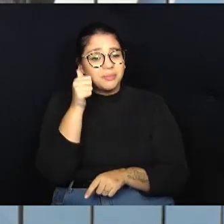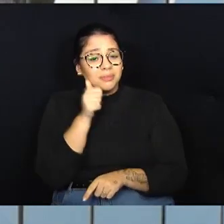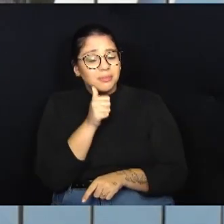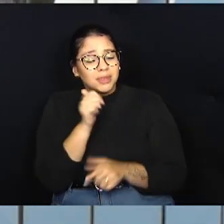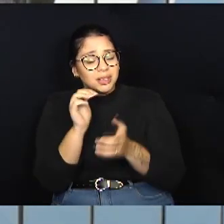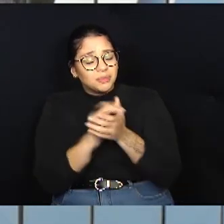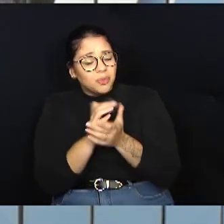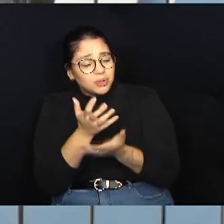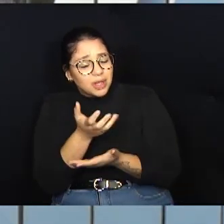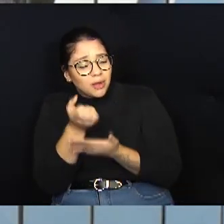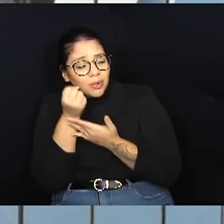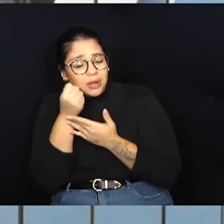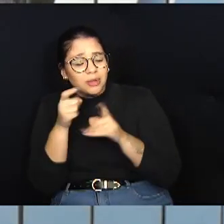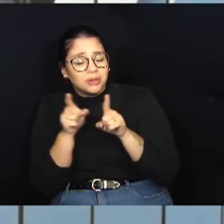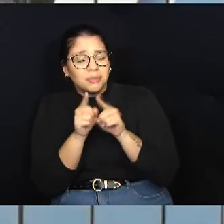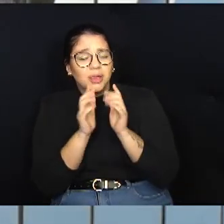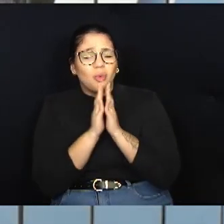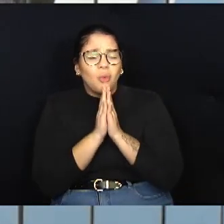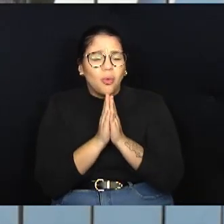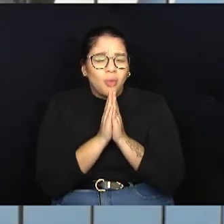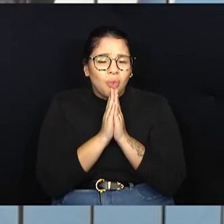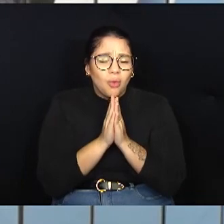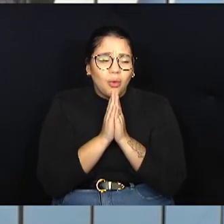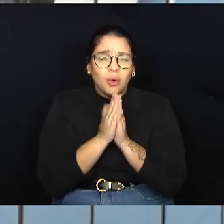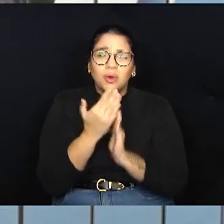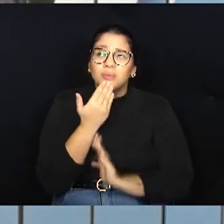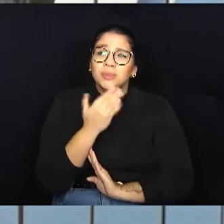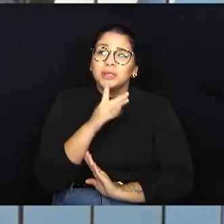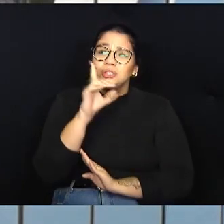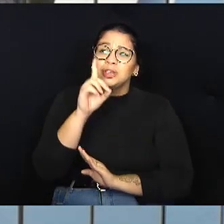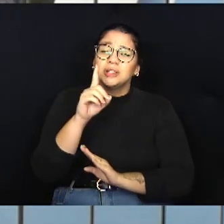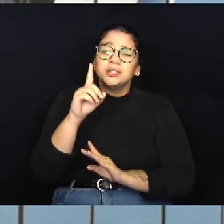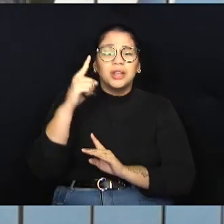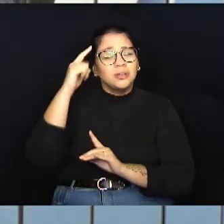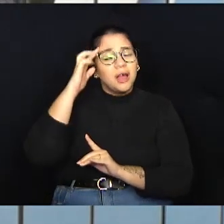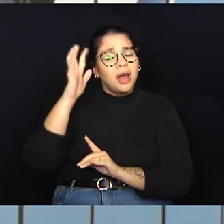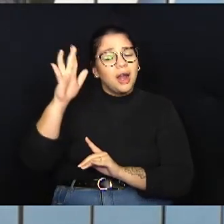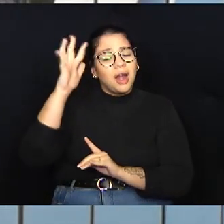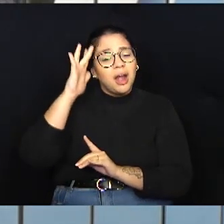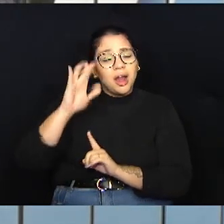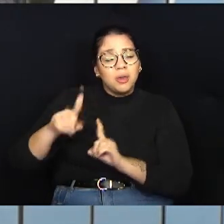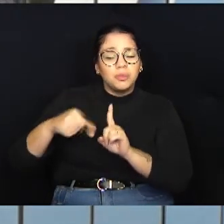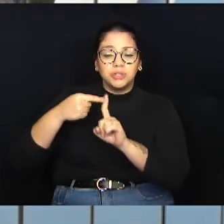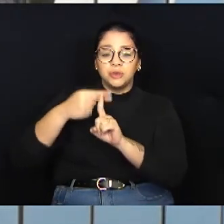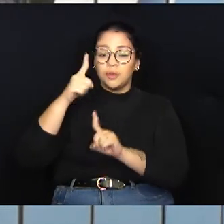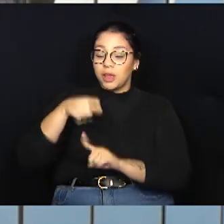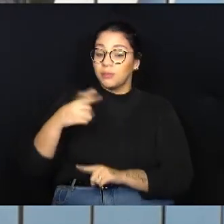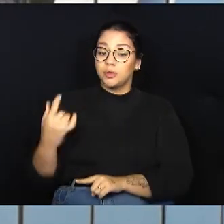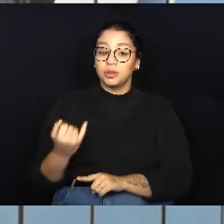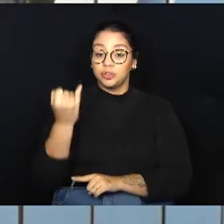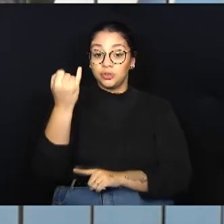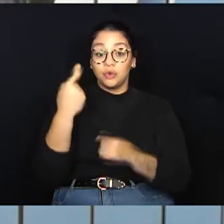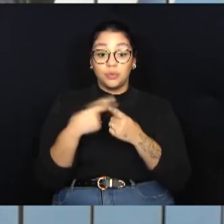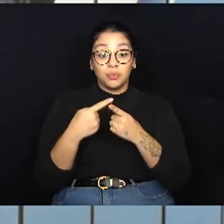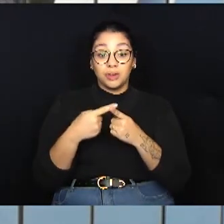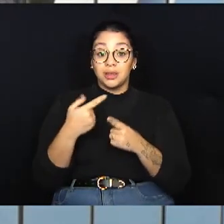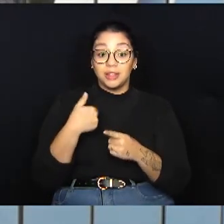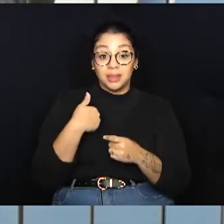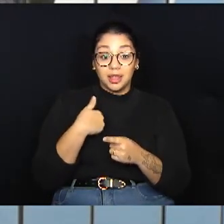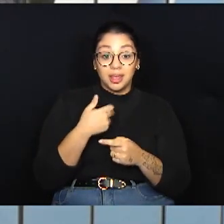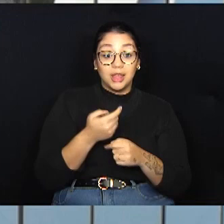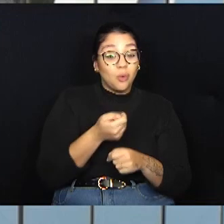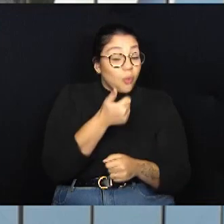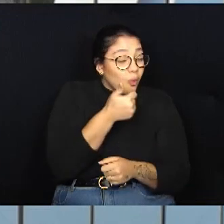fez suas preces, suas orações, seus pensamentos positivos. Tudo isso foi muito importante, porque eu literalmente saí de um vale de sombra